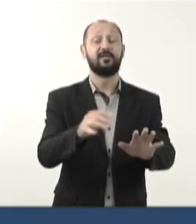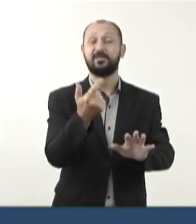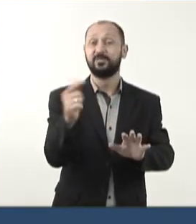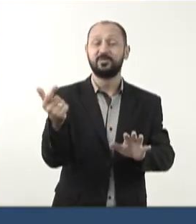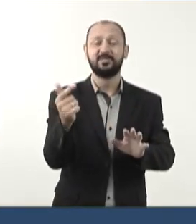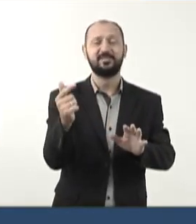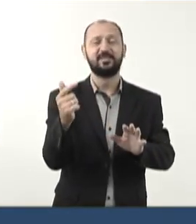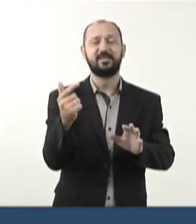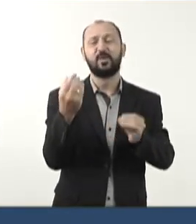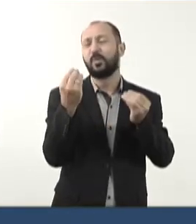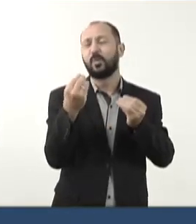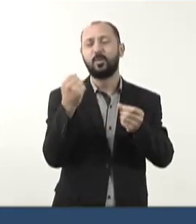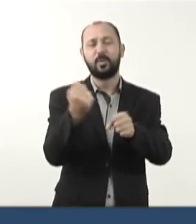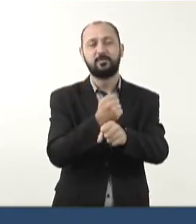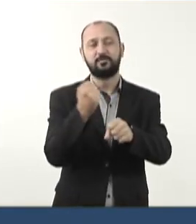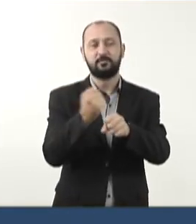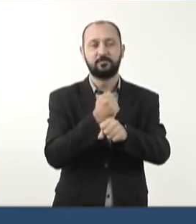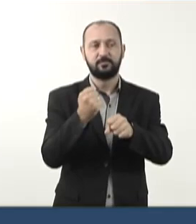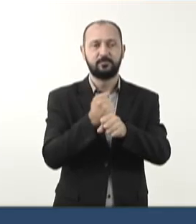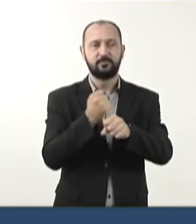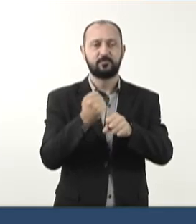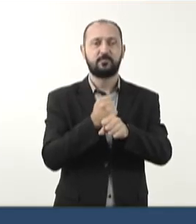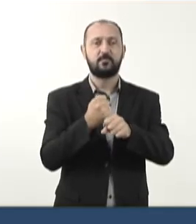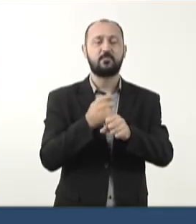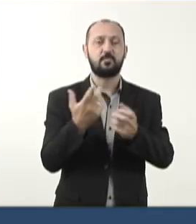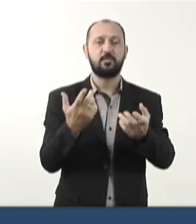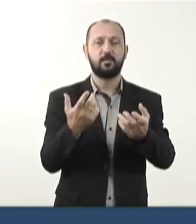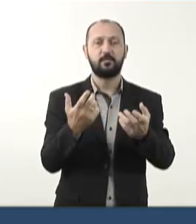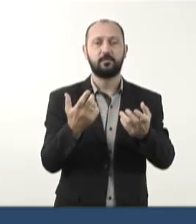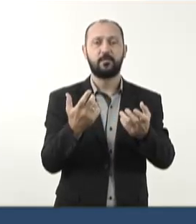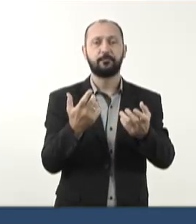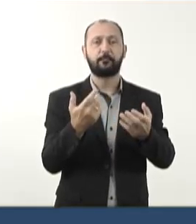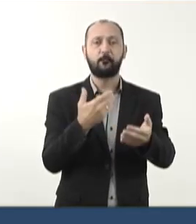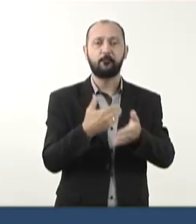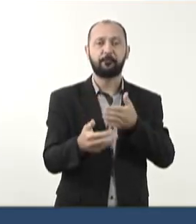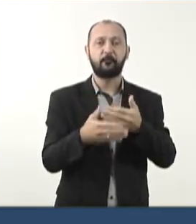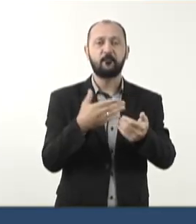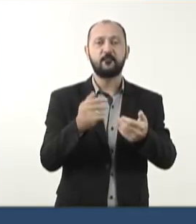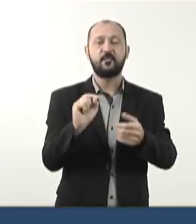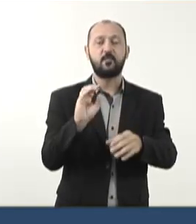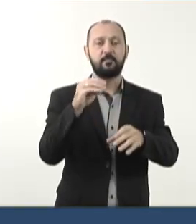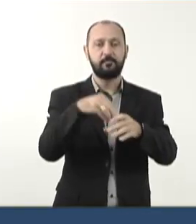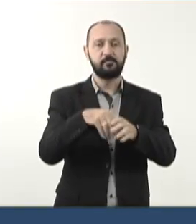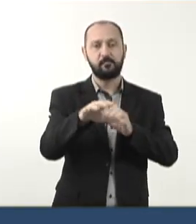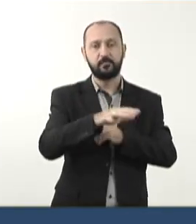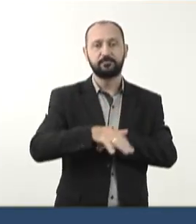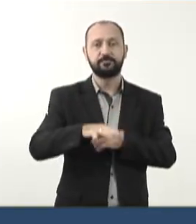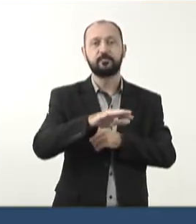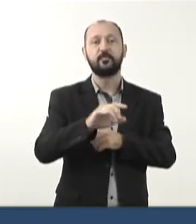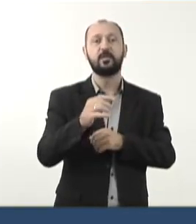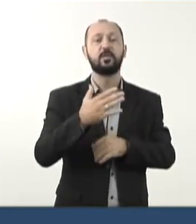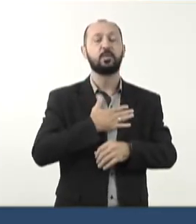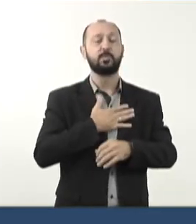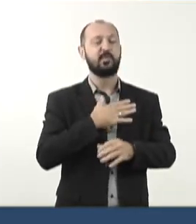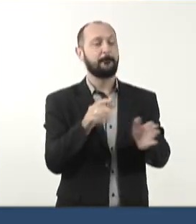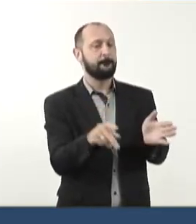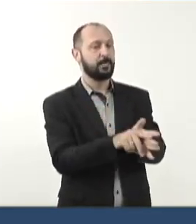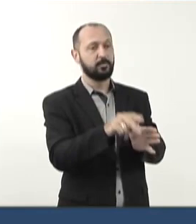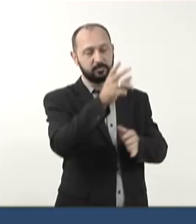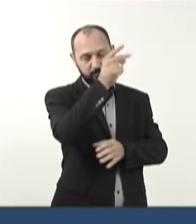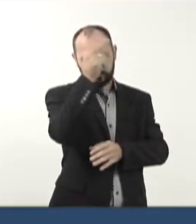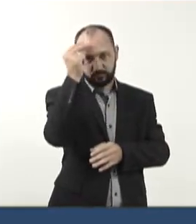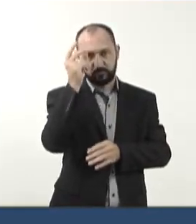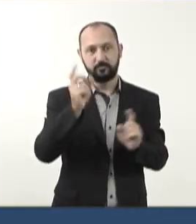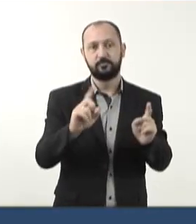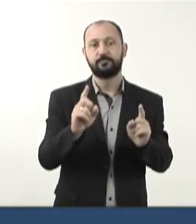tem nem lógica de construir um prédio para qualquer coisa dentro de um patrimônio que não é da prefeitura, dentro